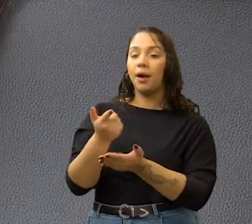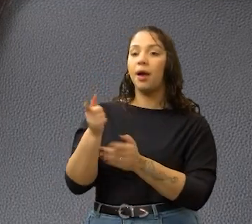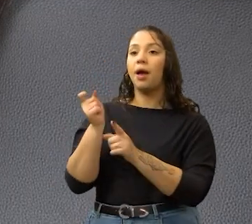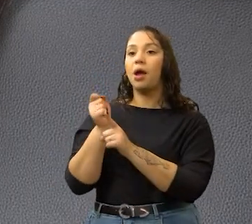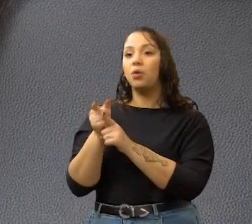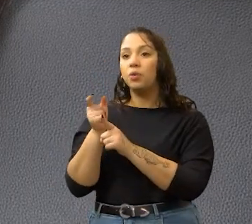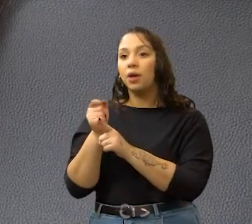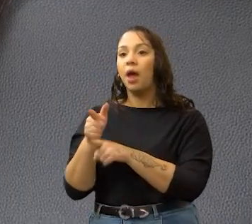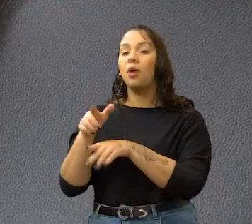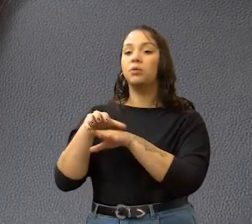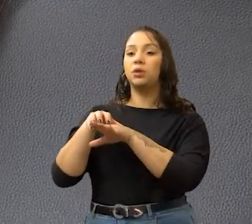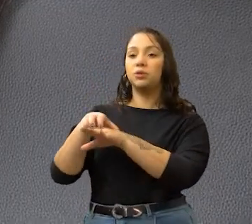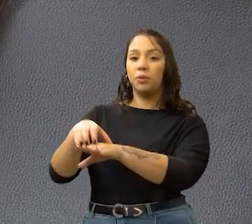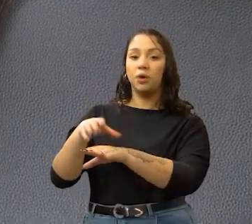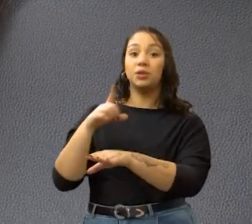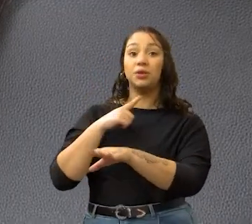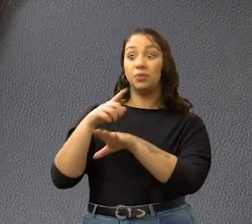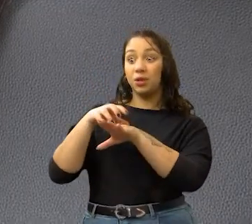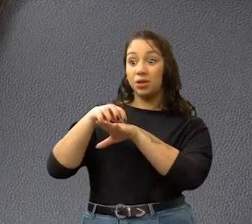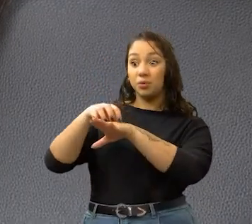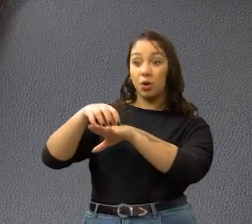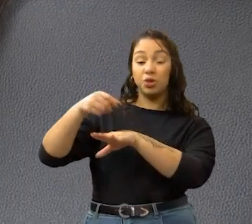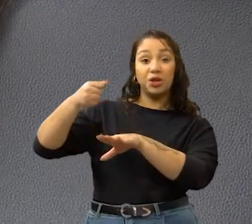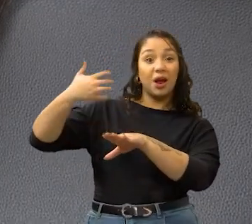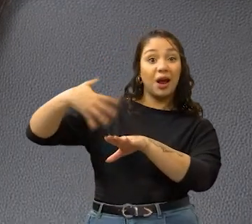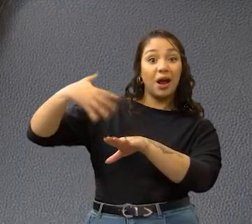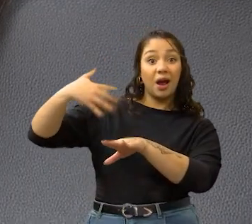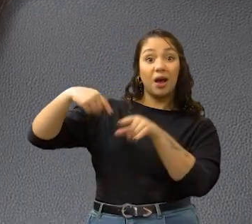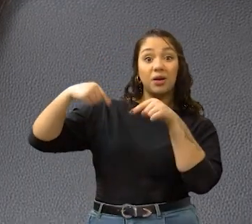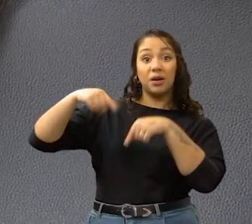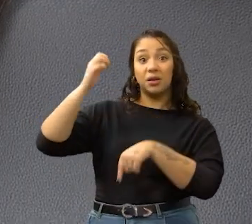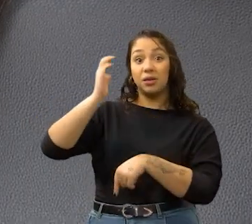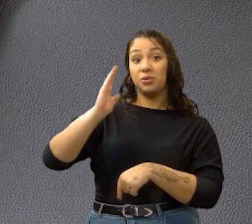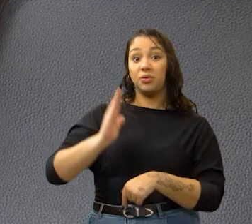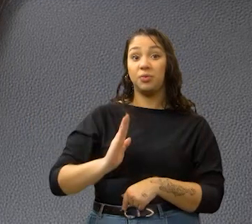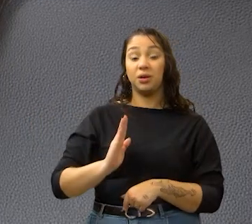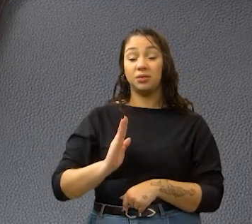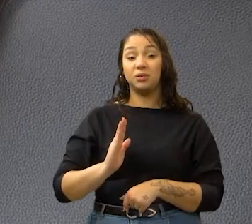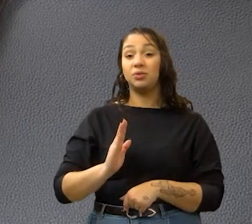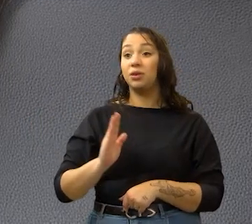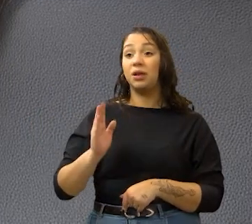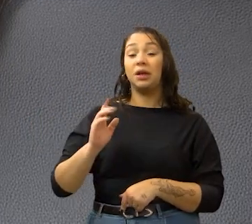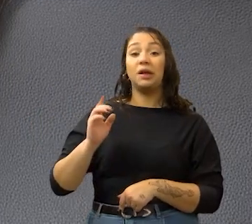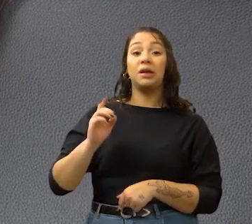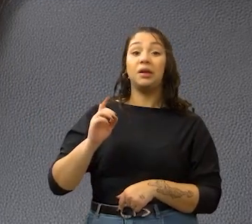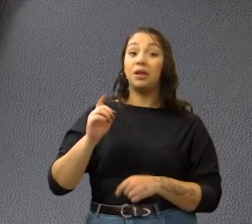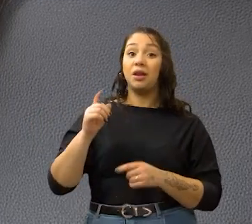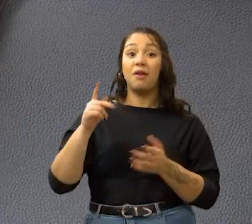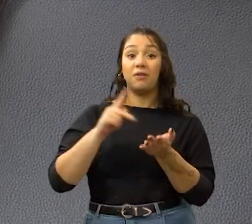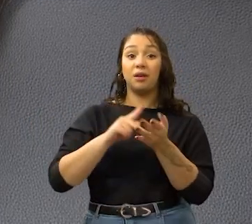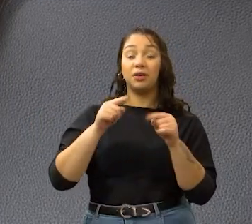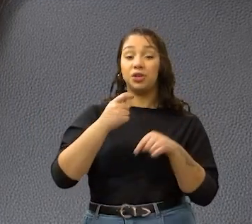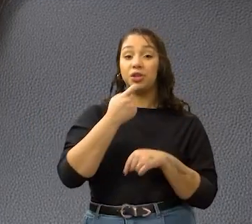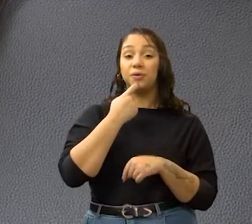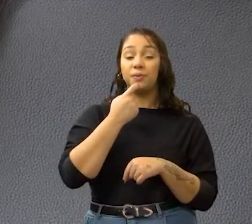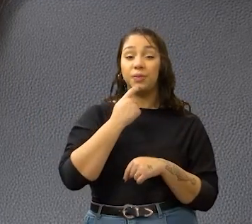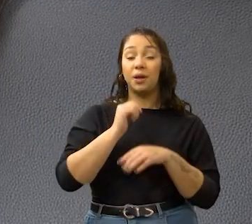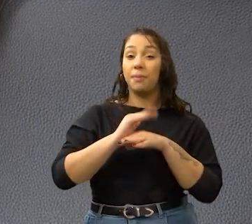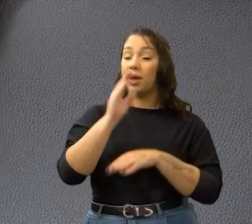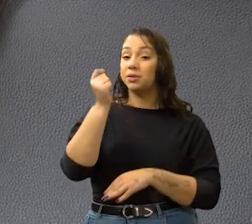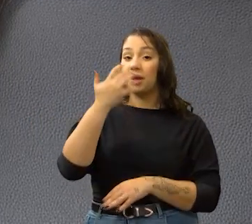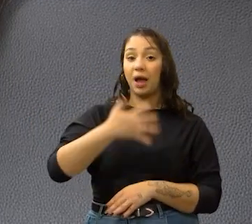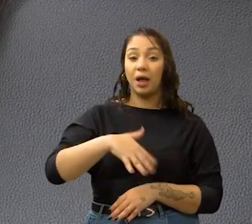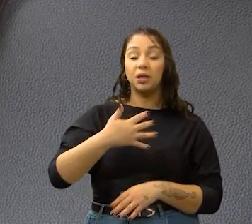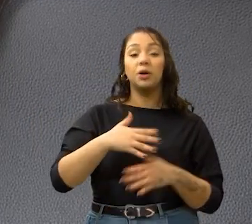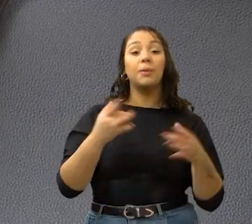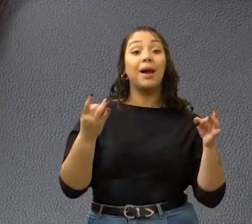aluguel, transporte, né? A gente tem um dos transportes mais caros do Brasil aqui em Campinas também. Então, não é simples. Então, para